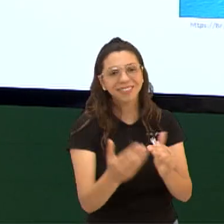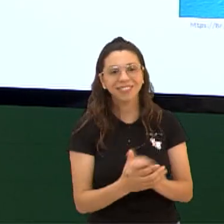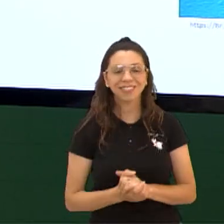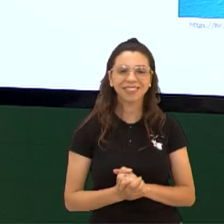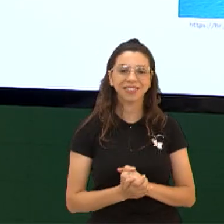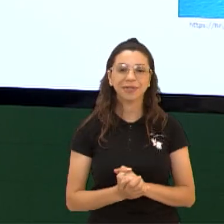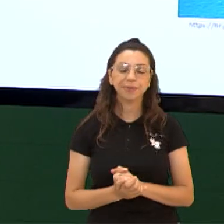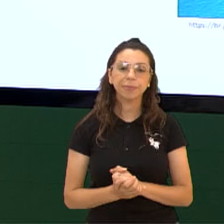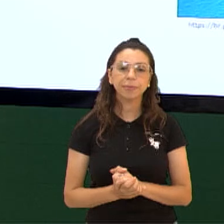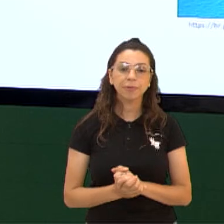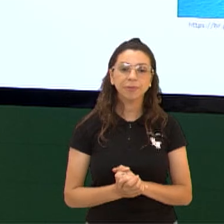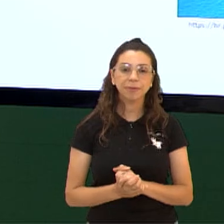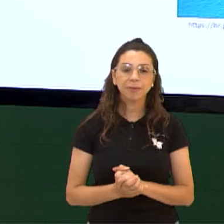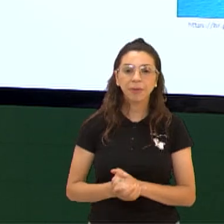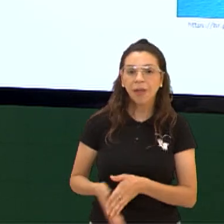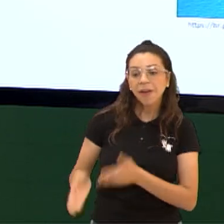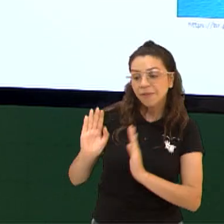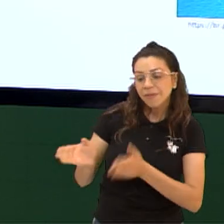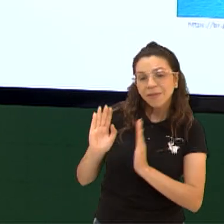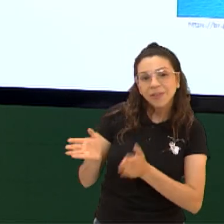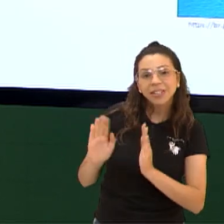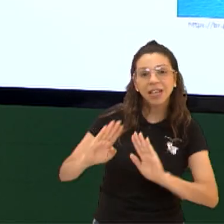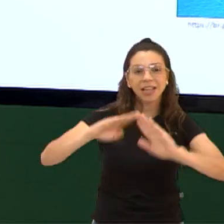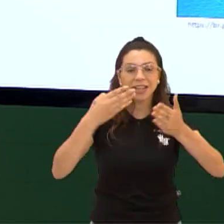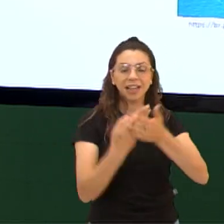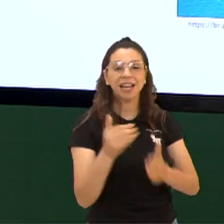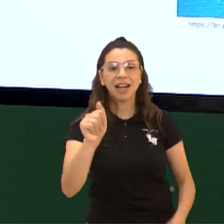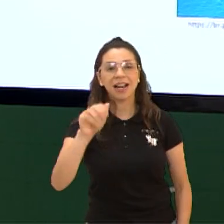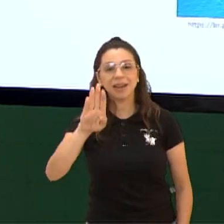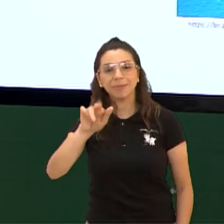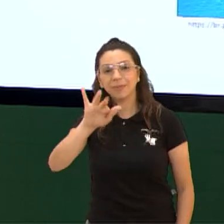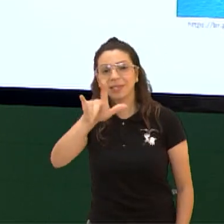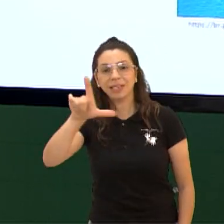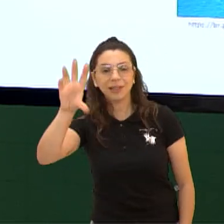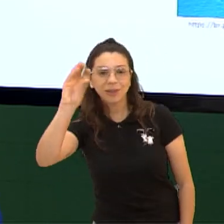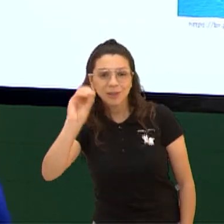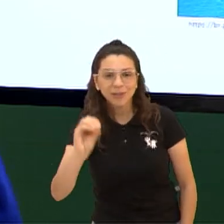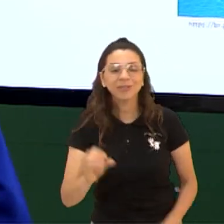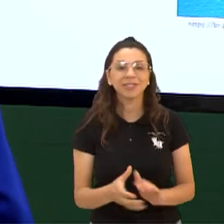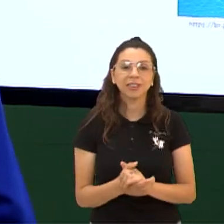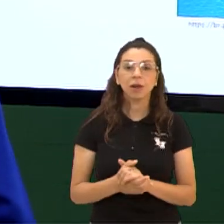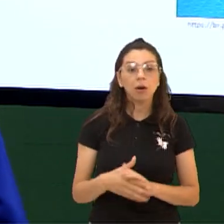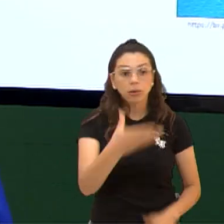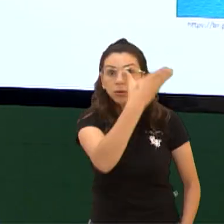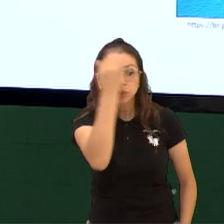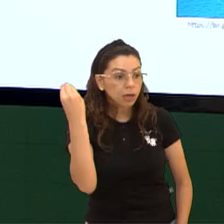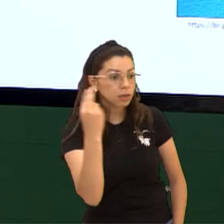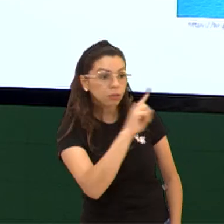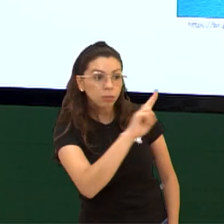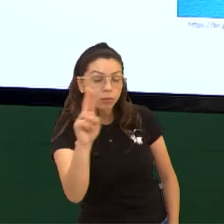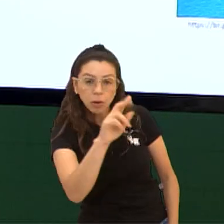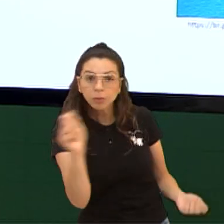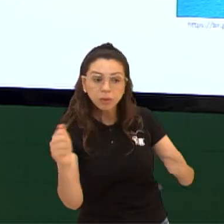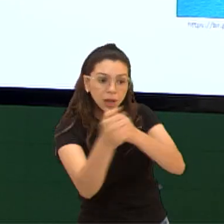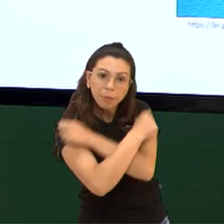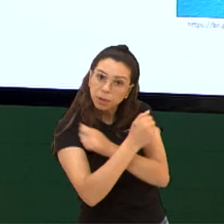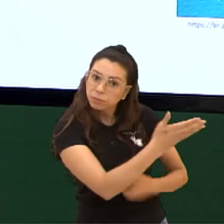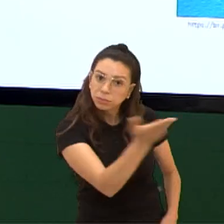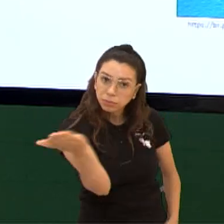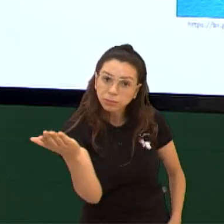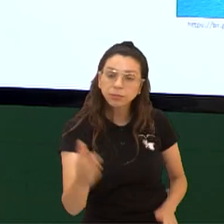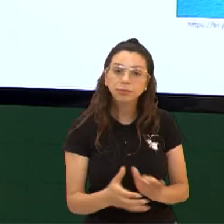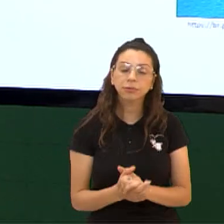pessoal. Fazenda Rio Grande, Colégio Abílio Lourenço. Pessoal, não esquecem de colocar o nome de vocês para a gente mandar um abraço